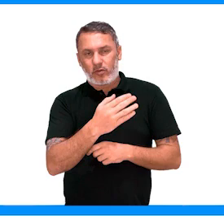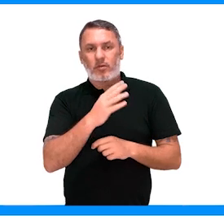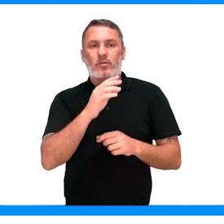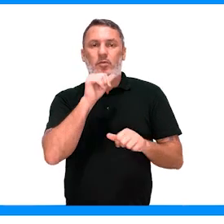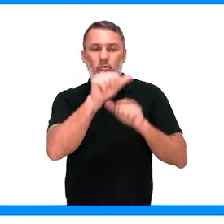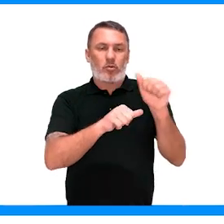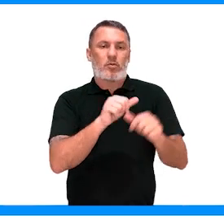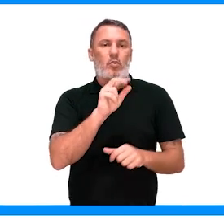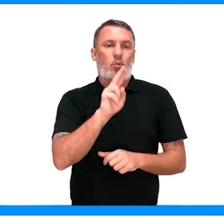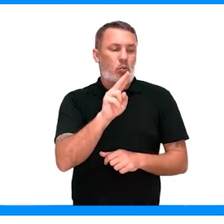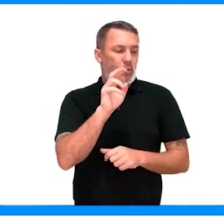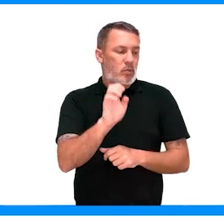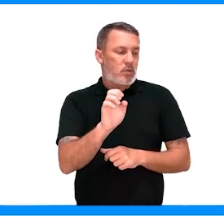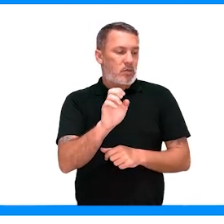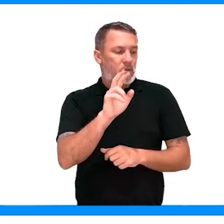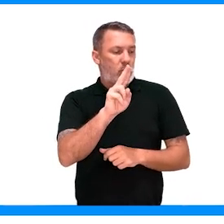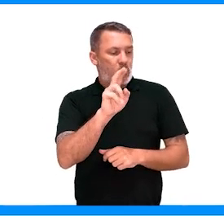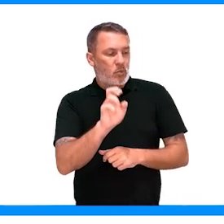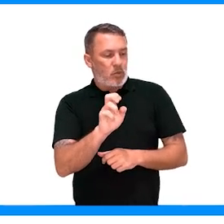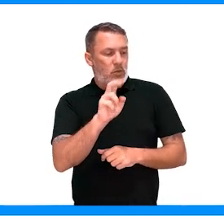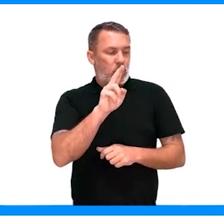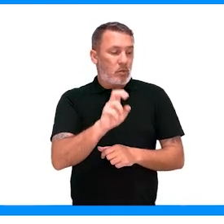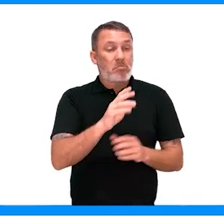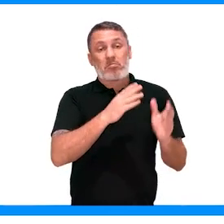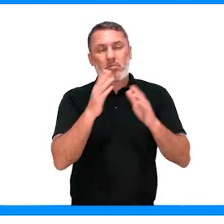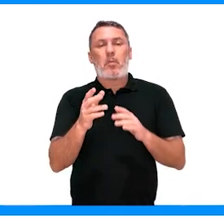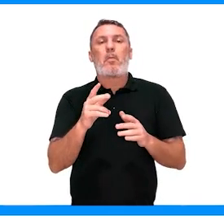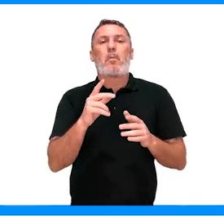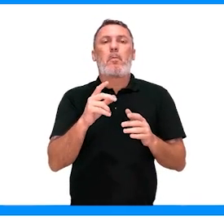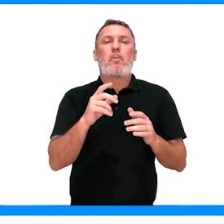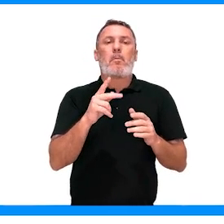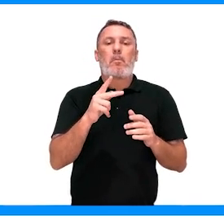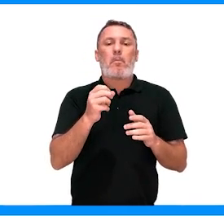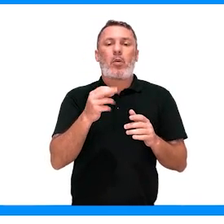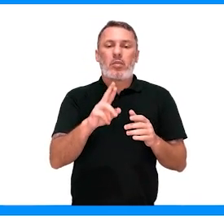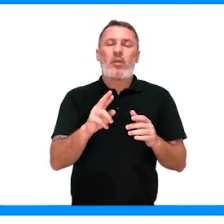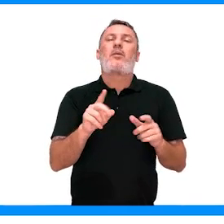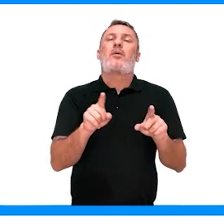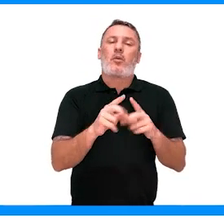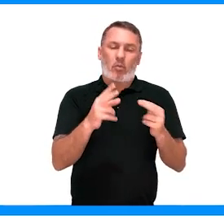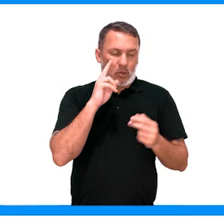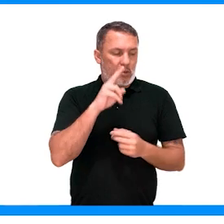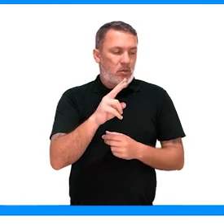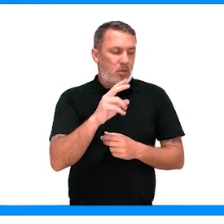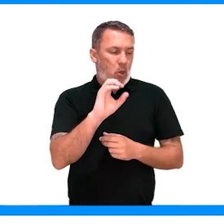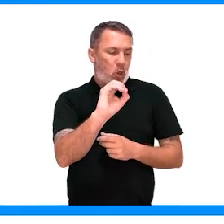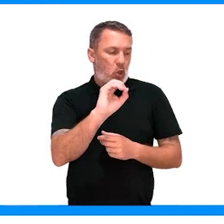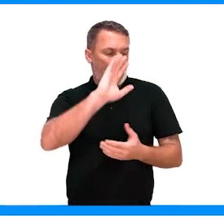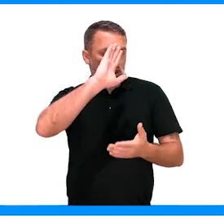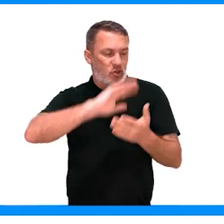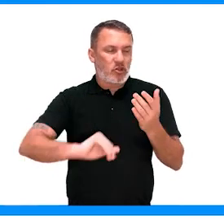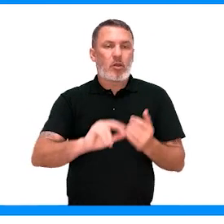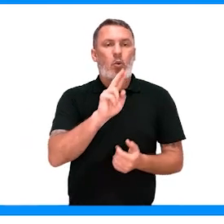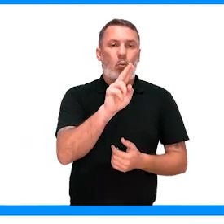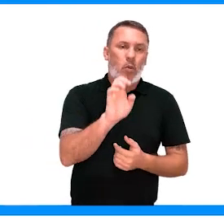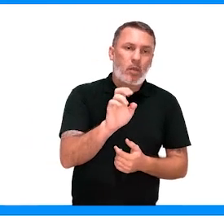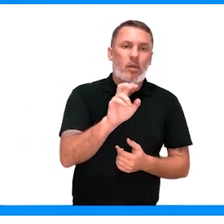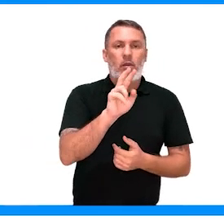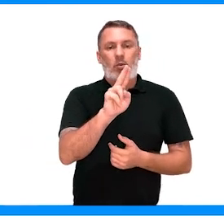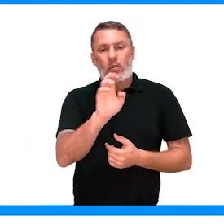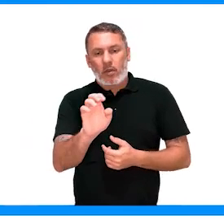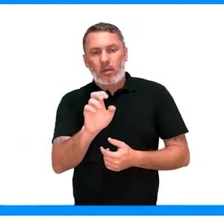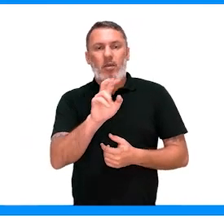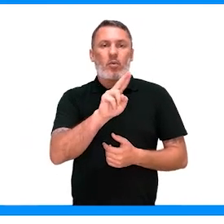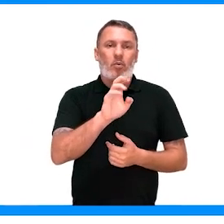contáis, ellos, ellas, ustedes cuentam. Poder, a mesma coisa. Eu puedo, puedes, él